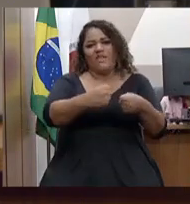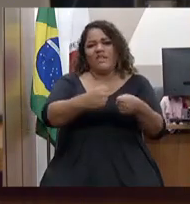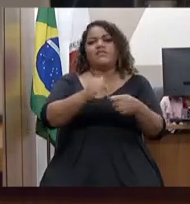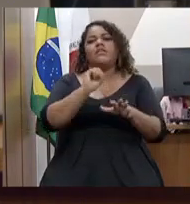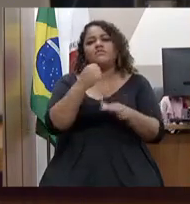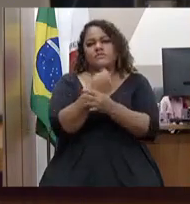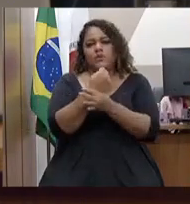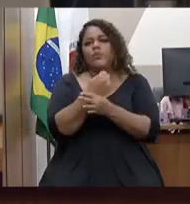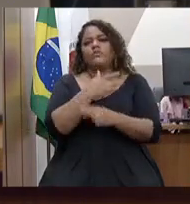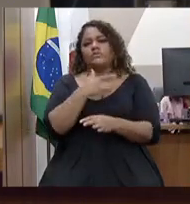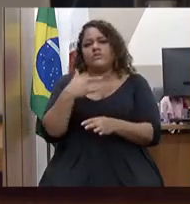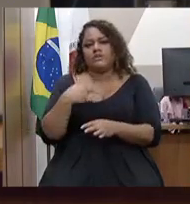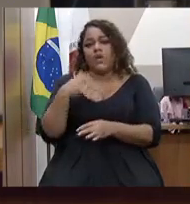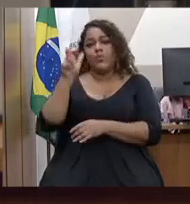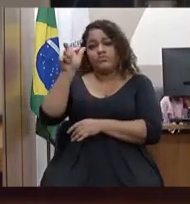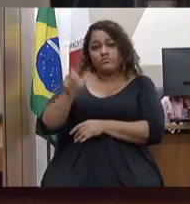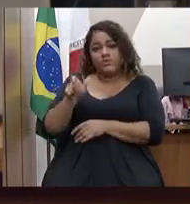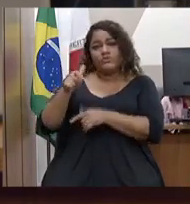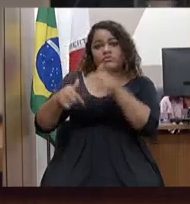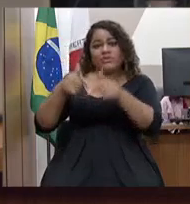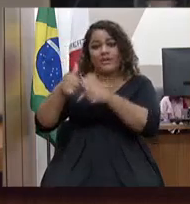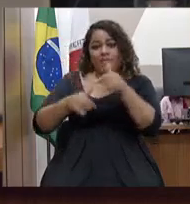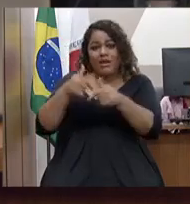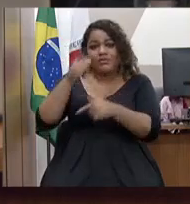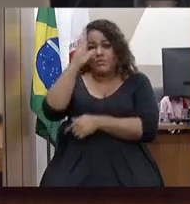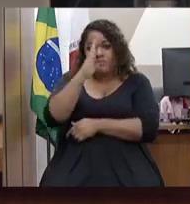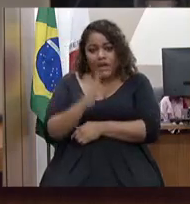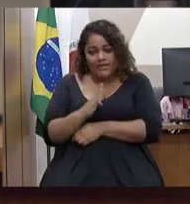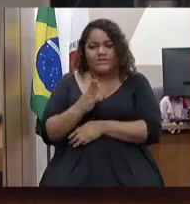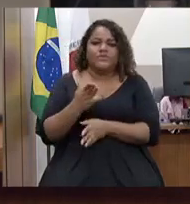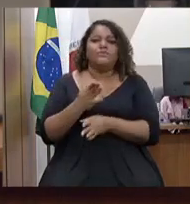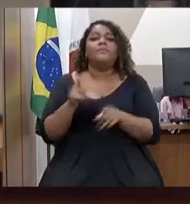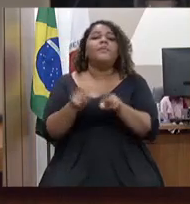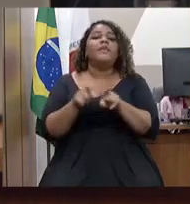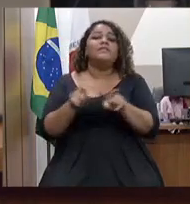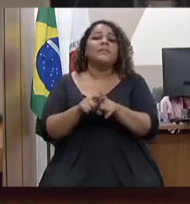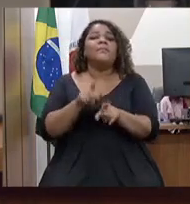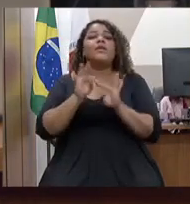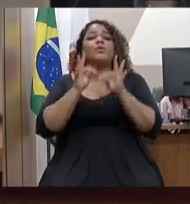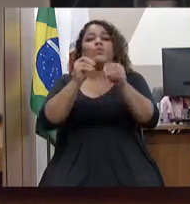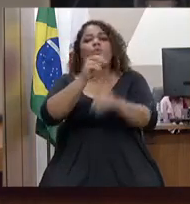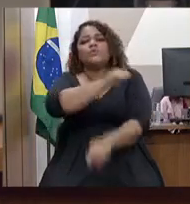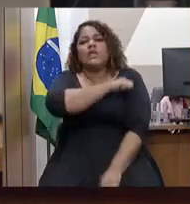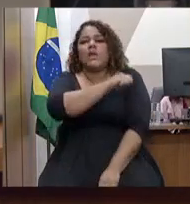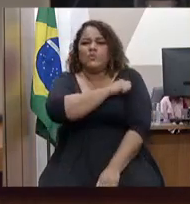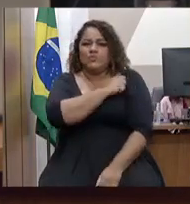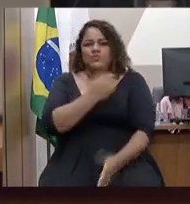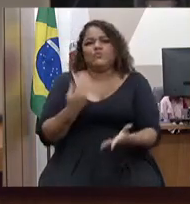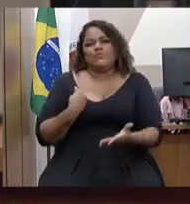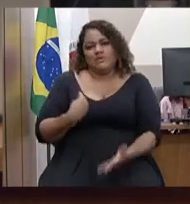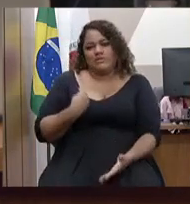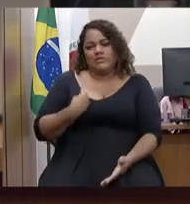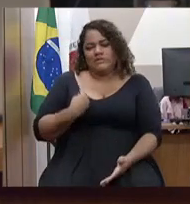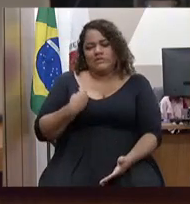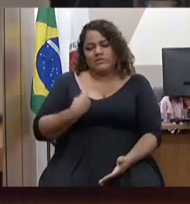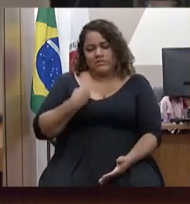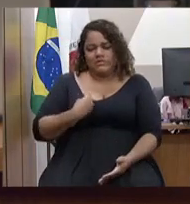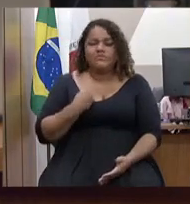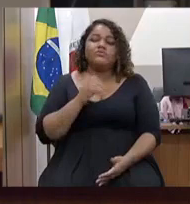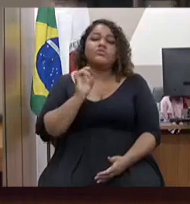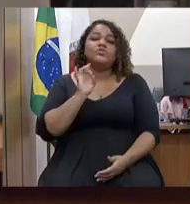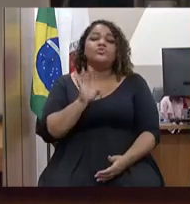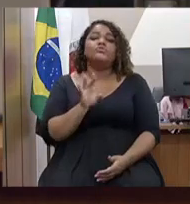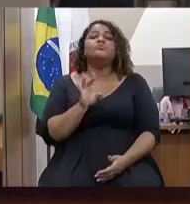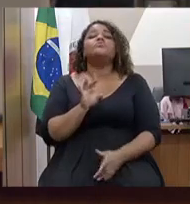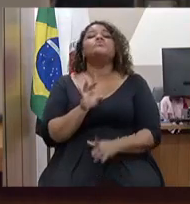e no Brasil cumprimentar todos os estudantes presentes e dizer para vocês né só complementando um pouco que